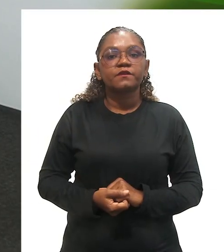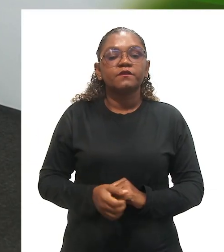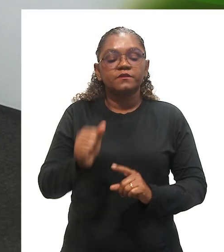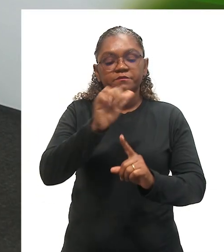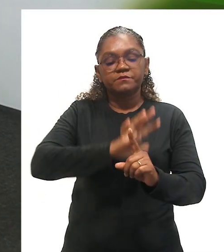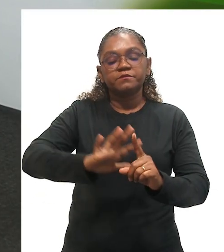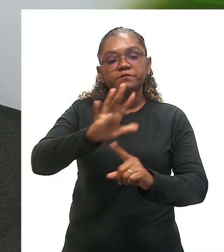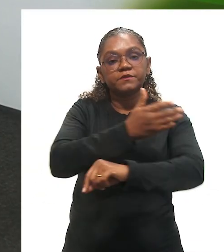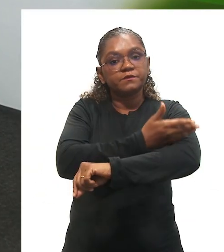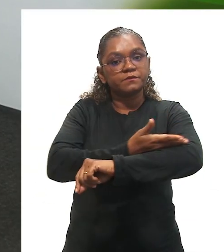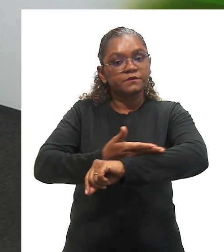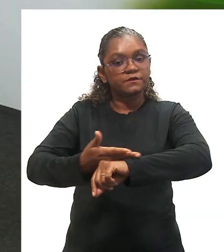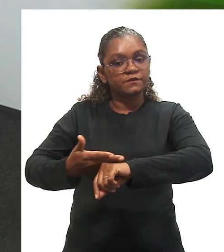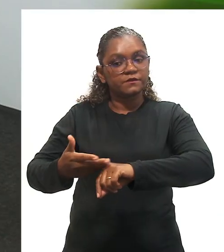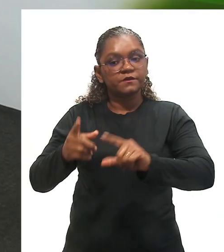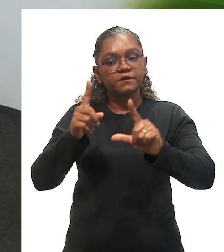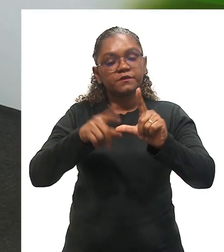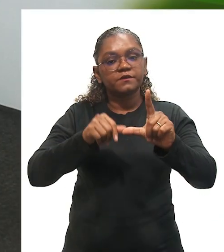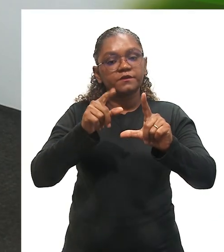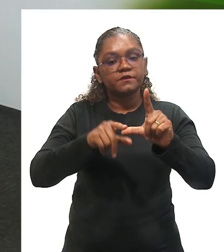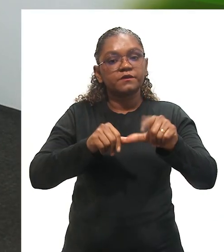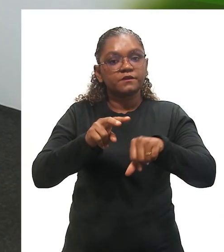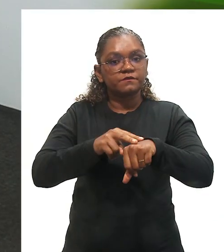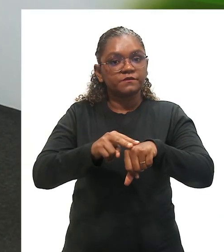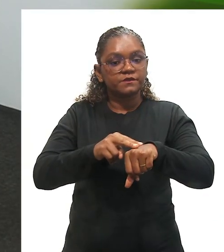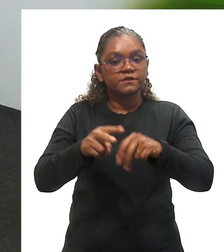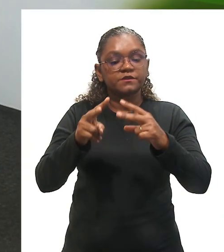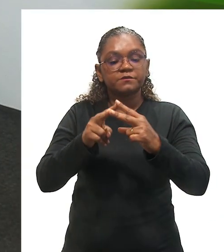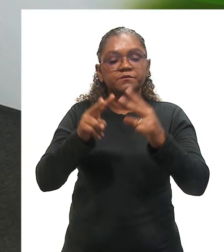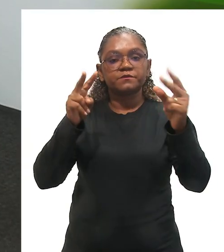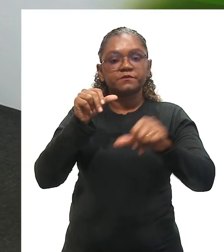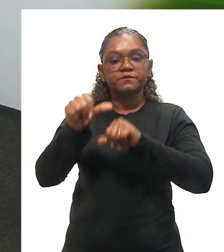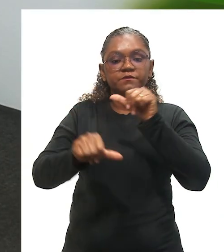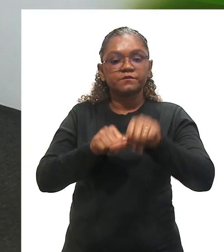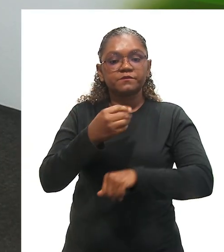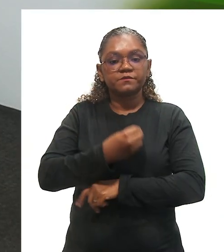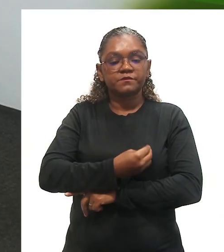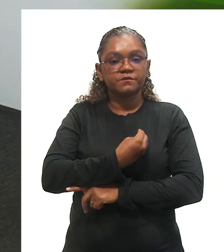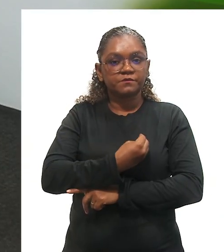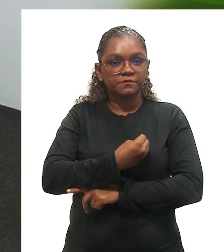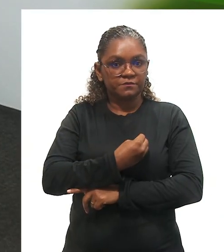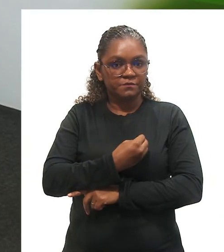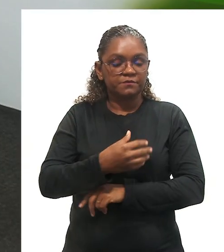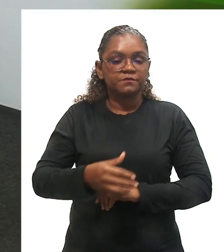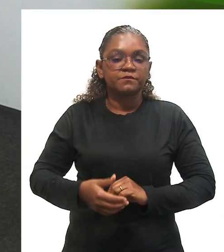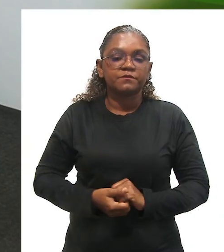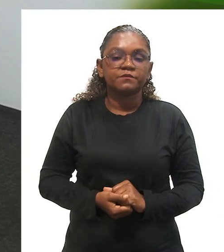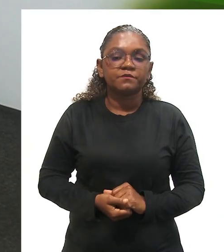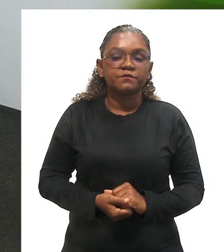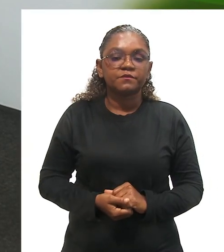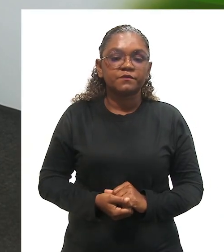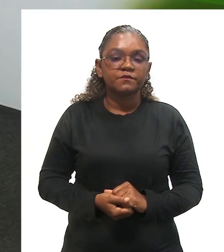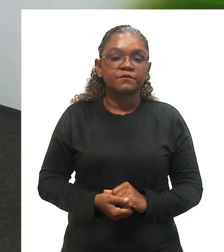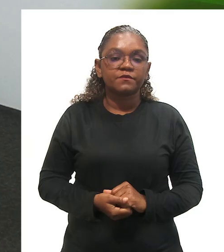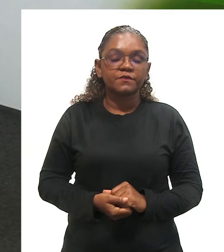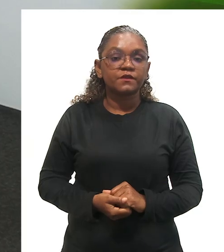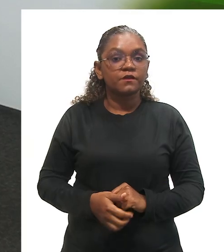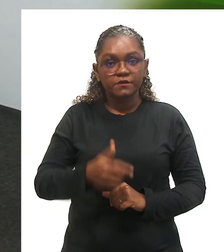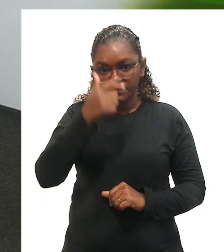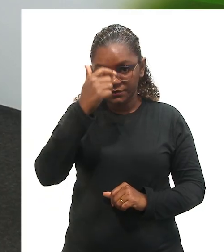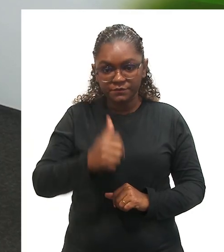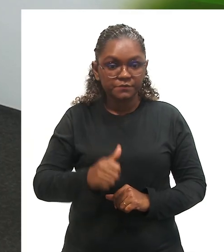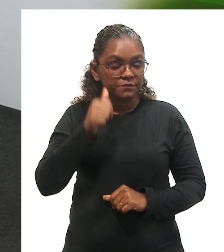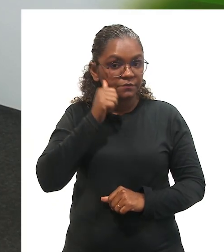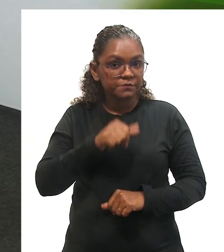branca com escrita em EAD Mudando Realidades. Eu sou uma mulher